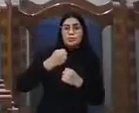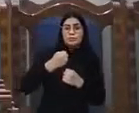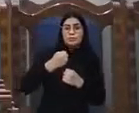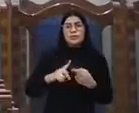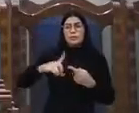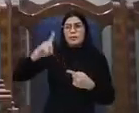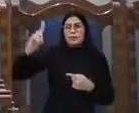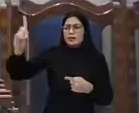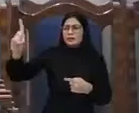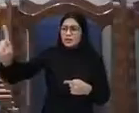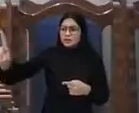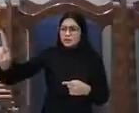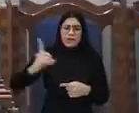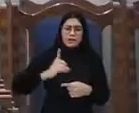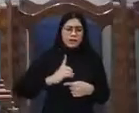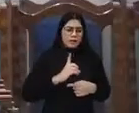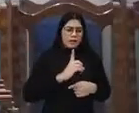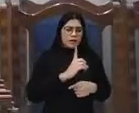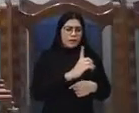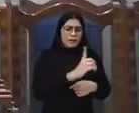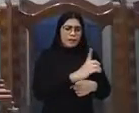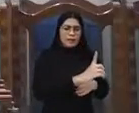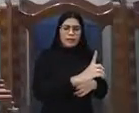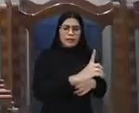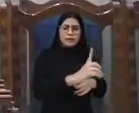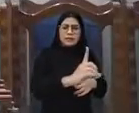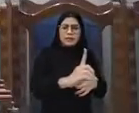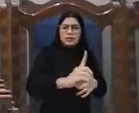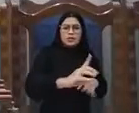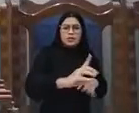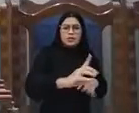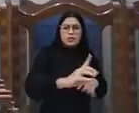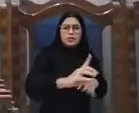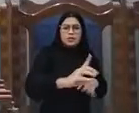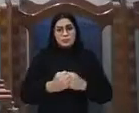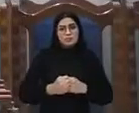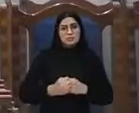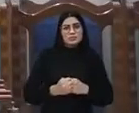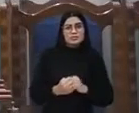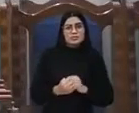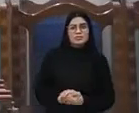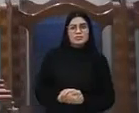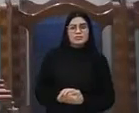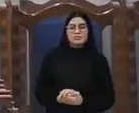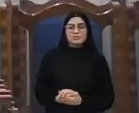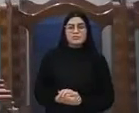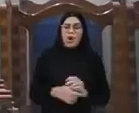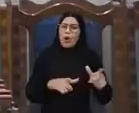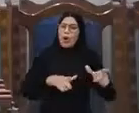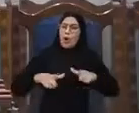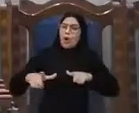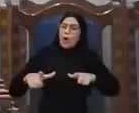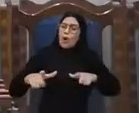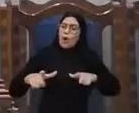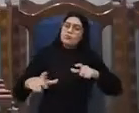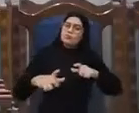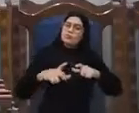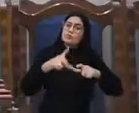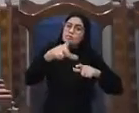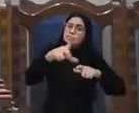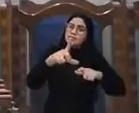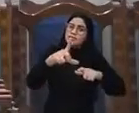ao mesmo tempo. Ele está aqui e ele está aí na casa onde você está. Aleluia! Onde você estiver, saiba que Deus está